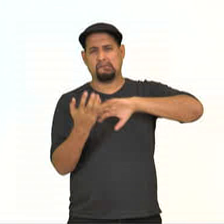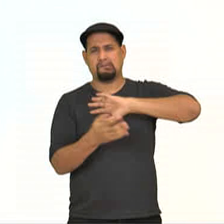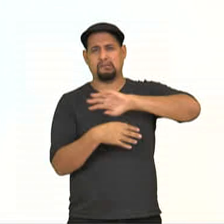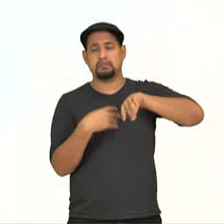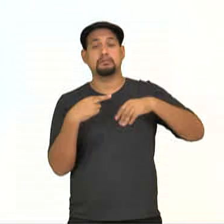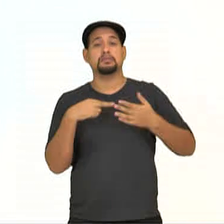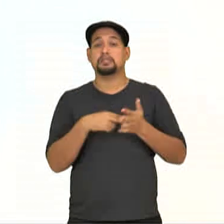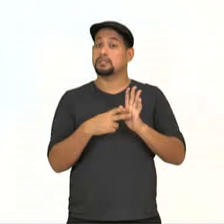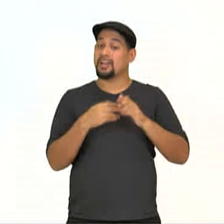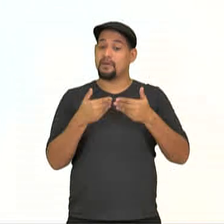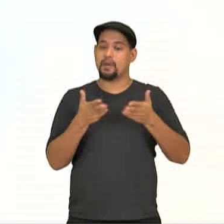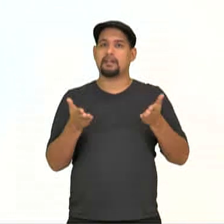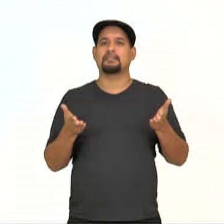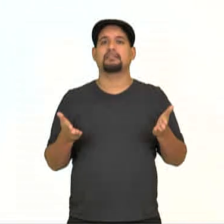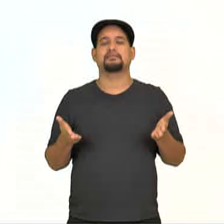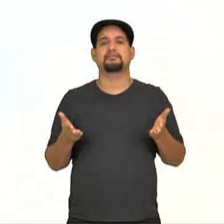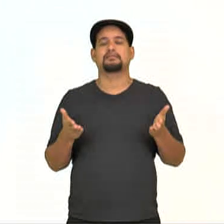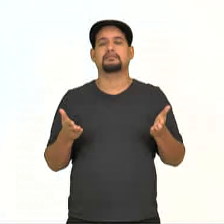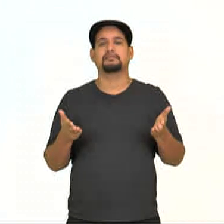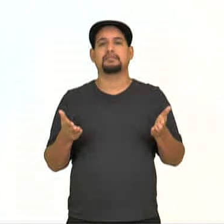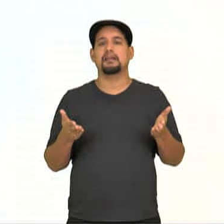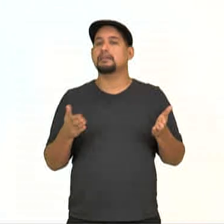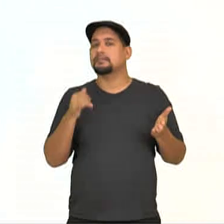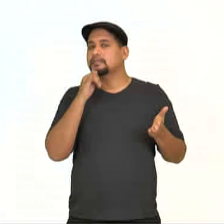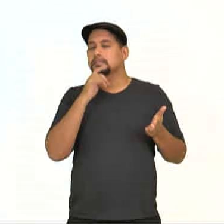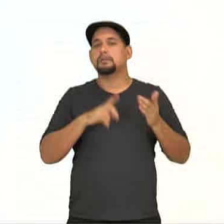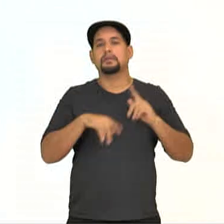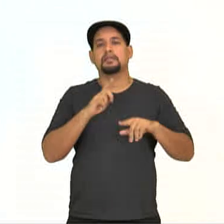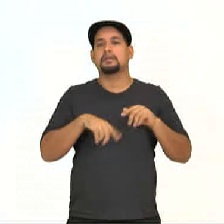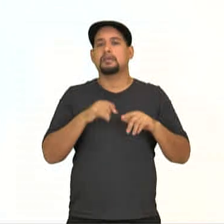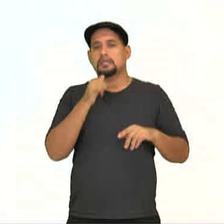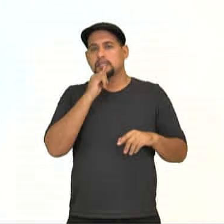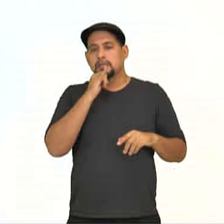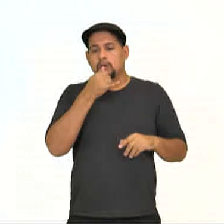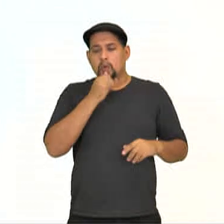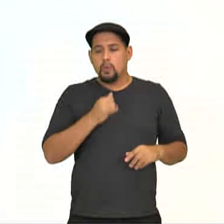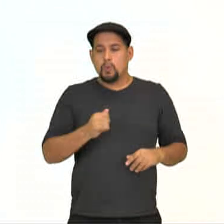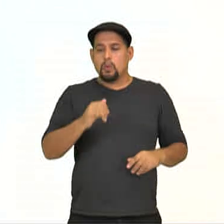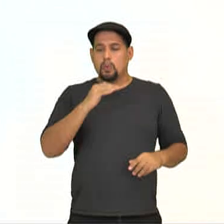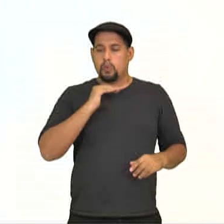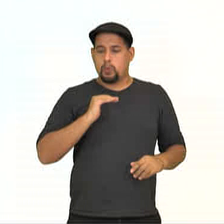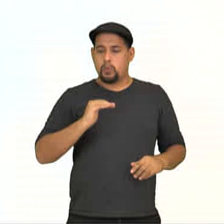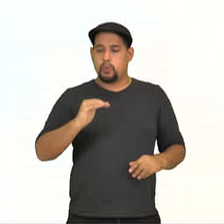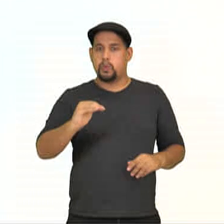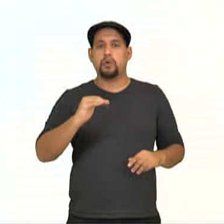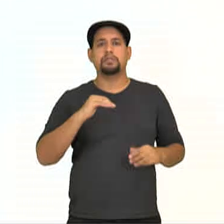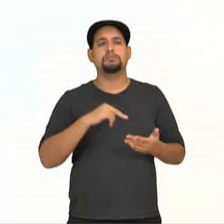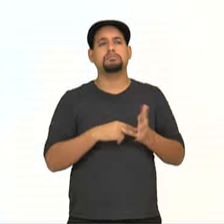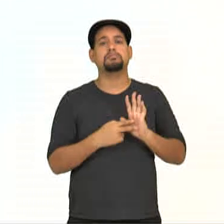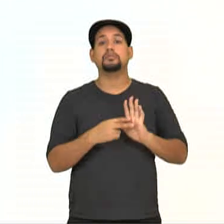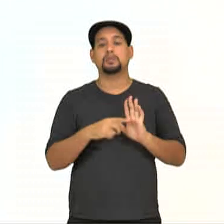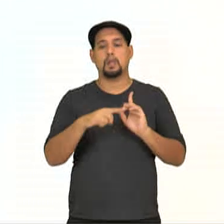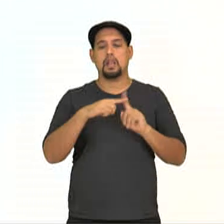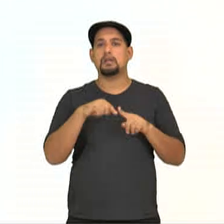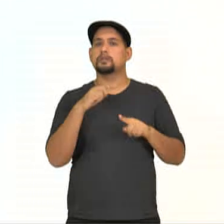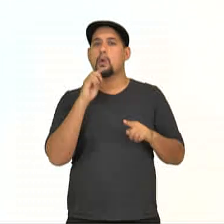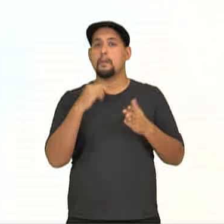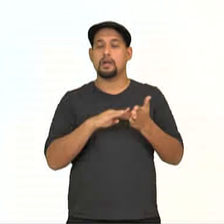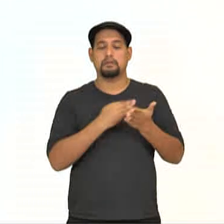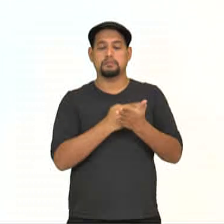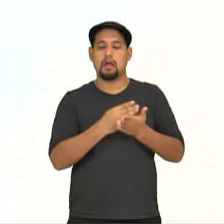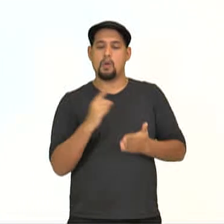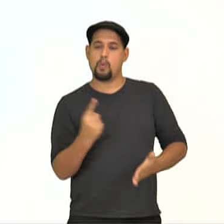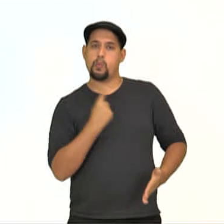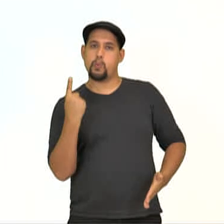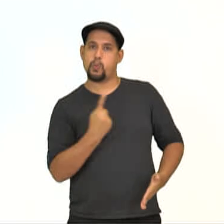caso da chave aberta. Quando o material passa por um campo uniforme, esses dipolos elétricos tendem a girar